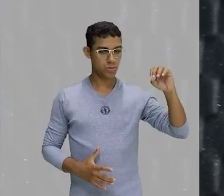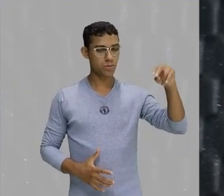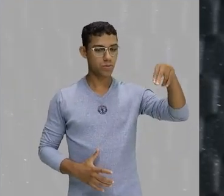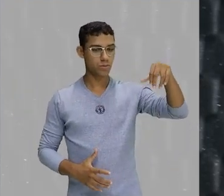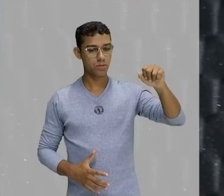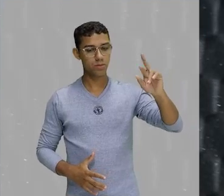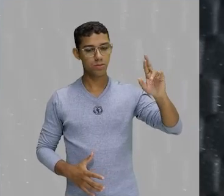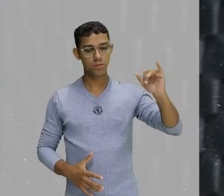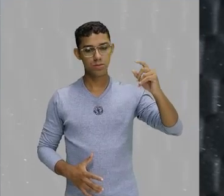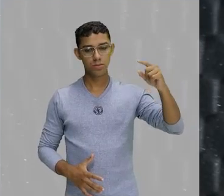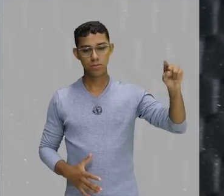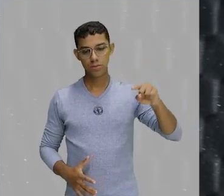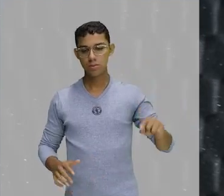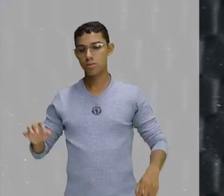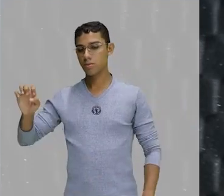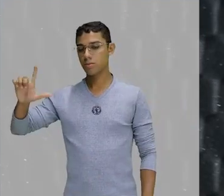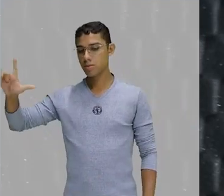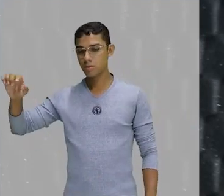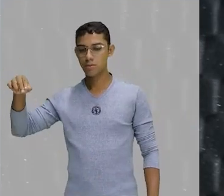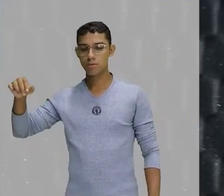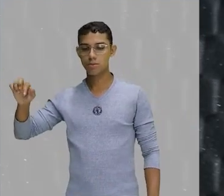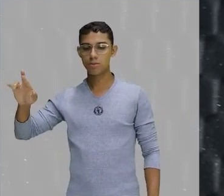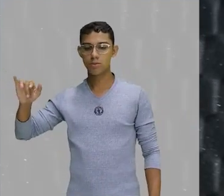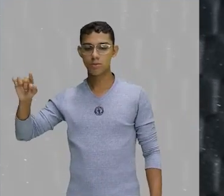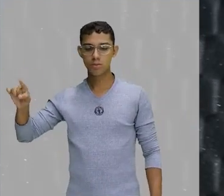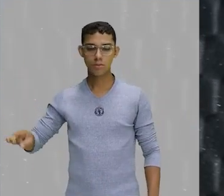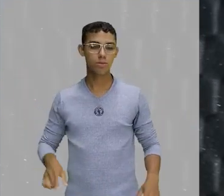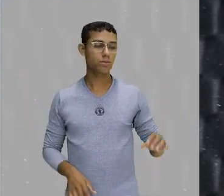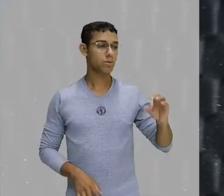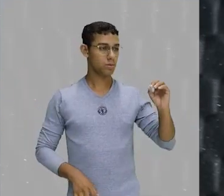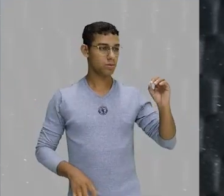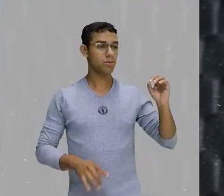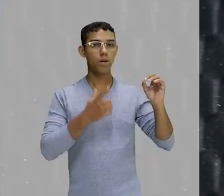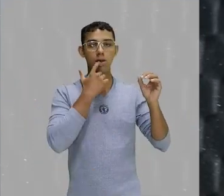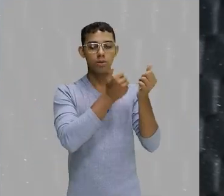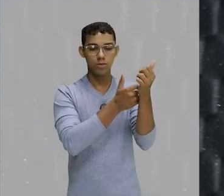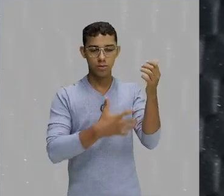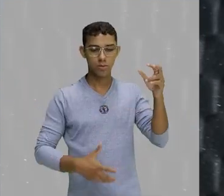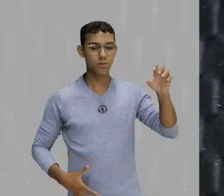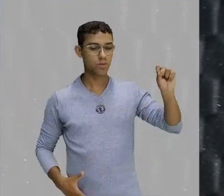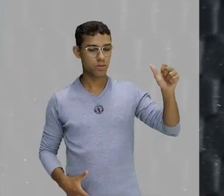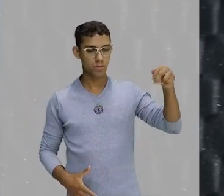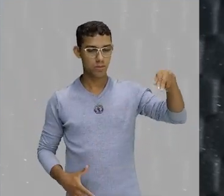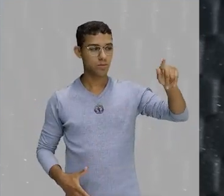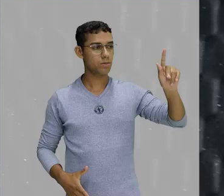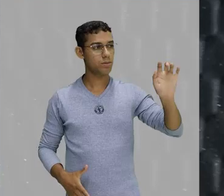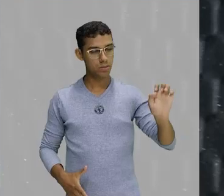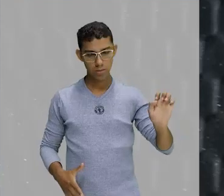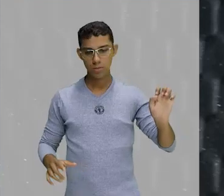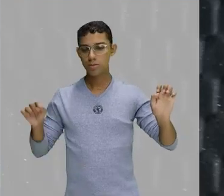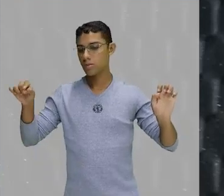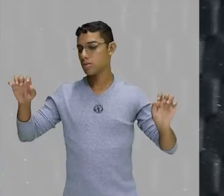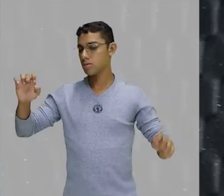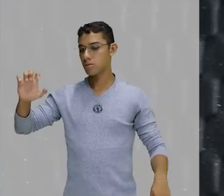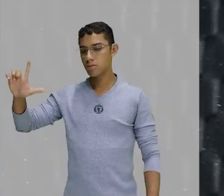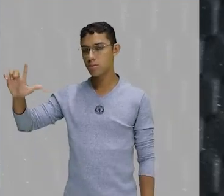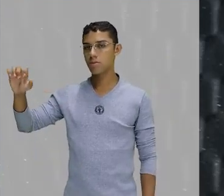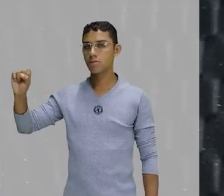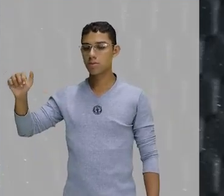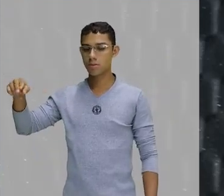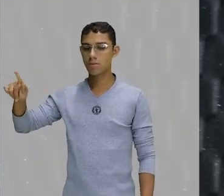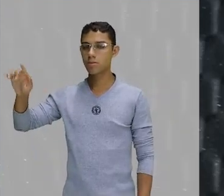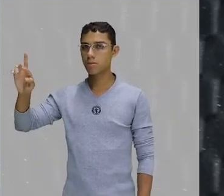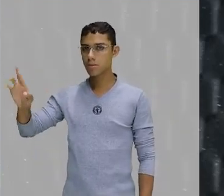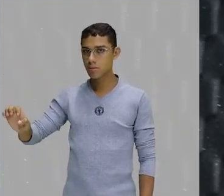nariz. O sangue, el sangre. Então, eu vou utilizar el, que significa o artigo